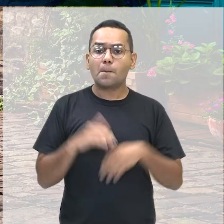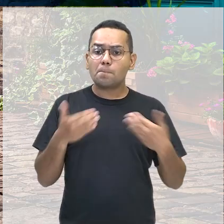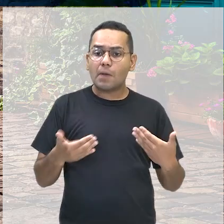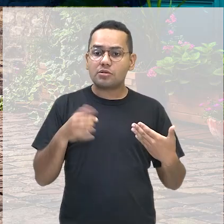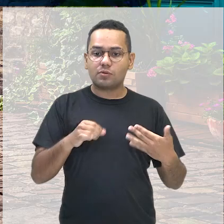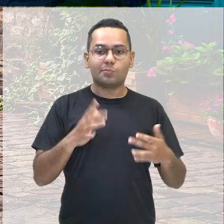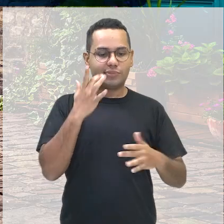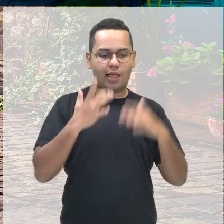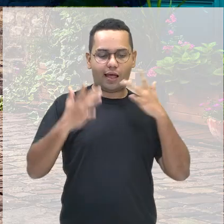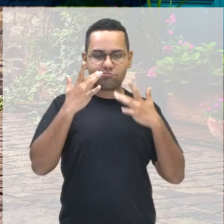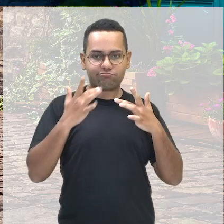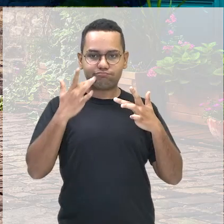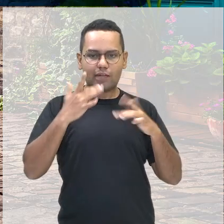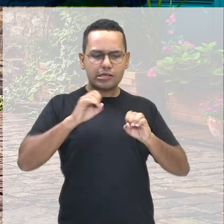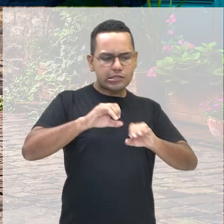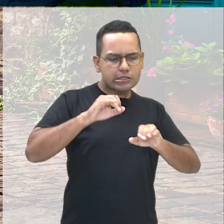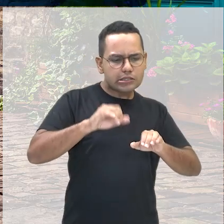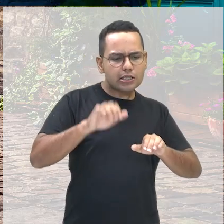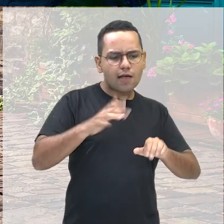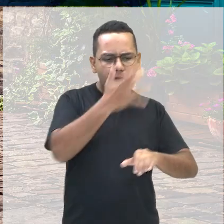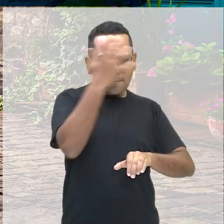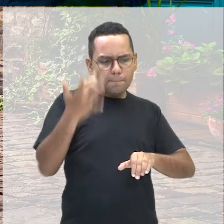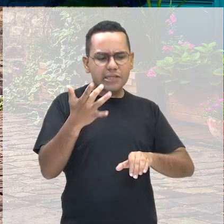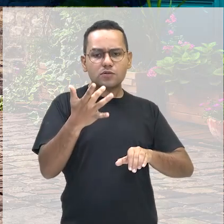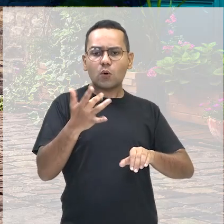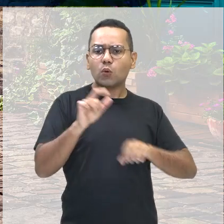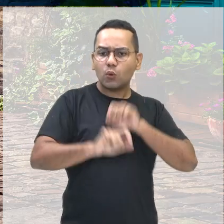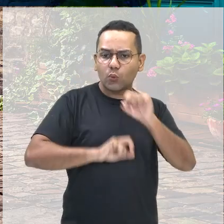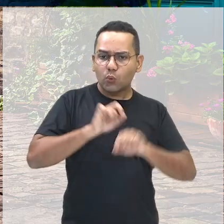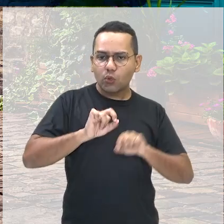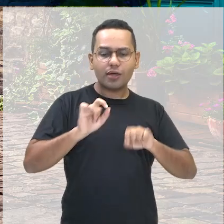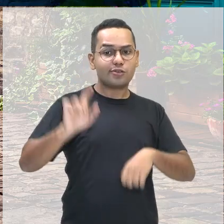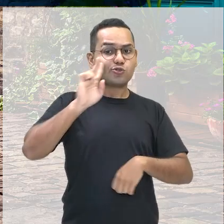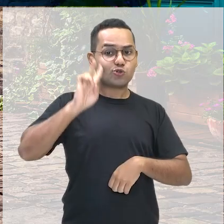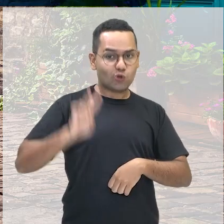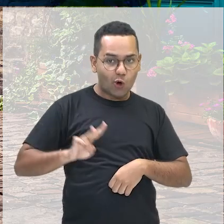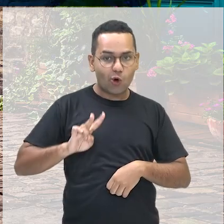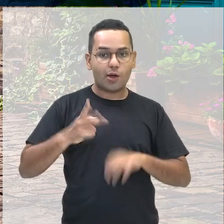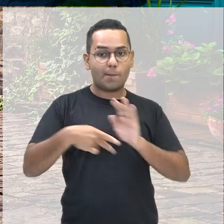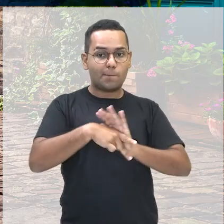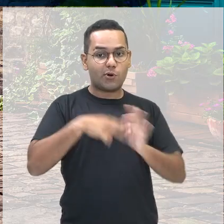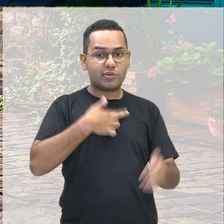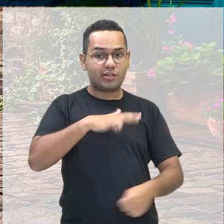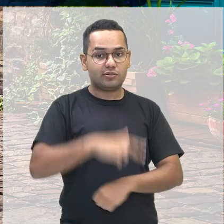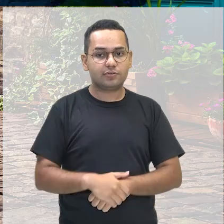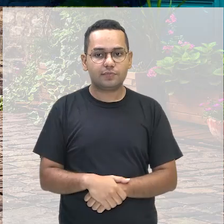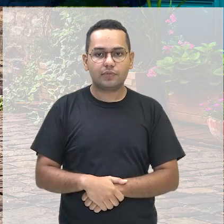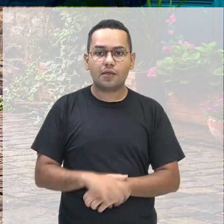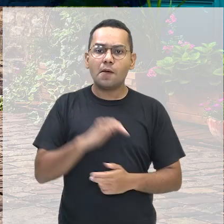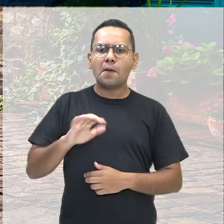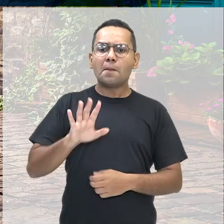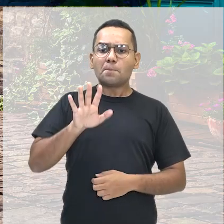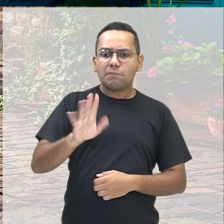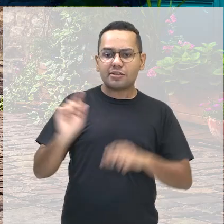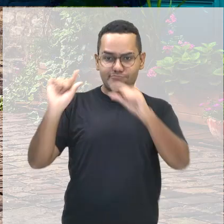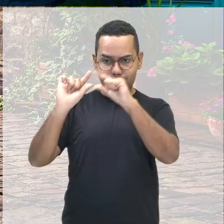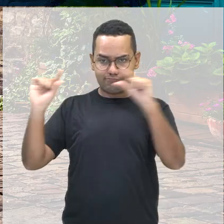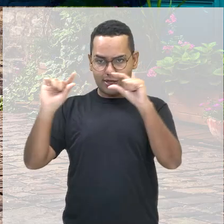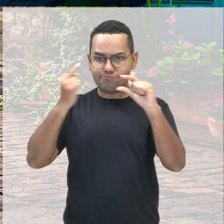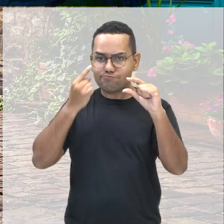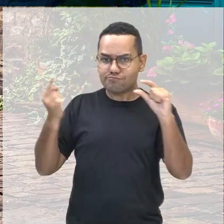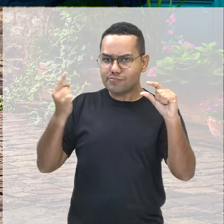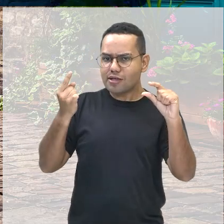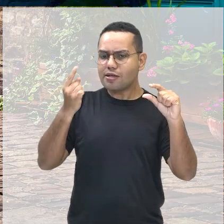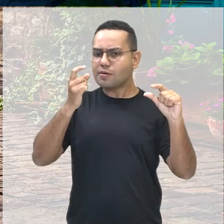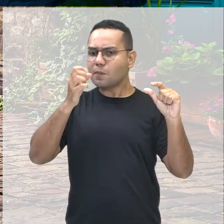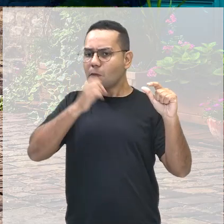ele ensinava os fiéis as histórias religiosas. Então, a comédia dell'arte ela